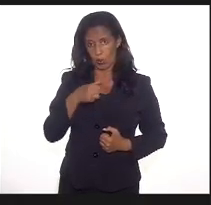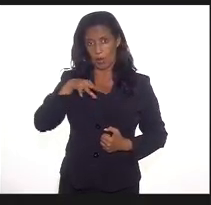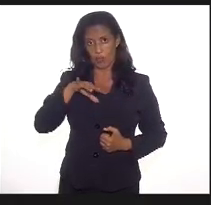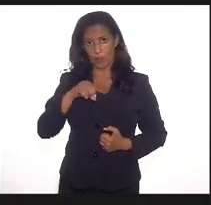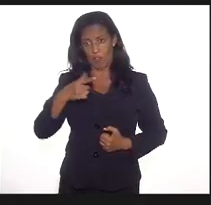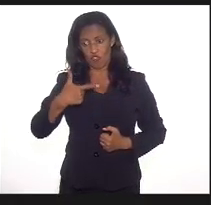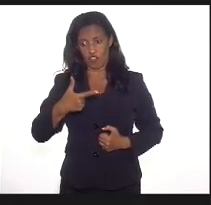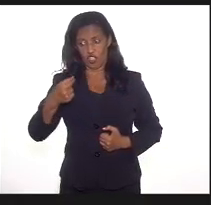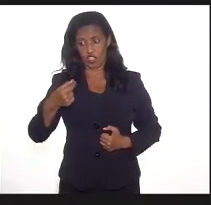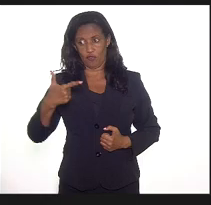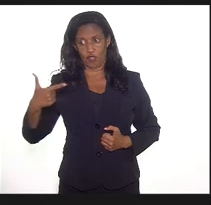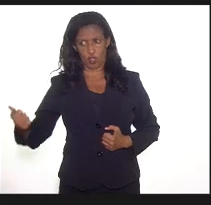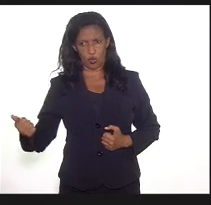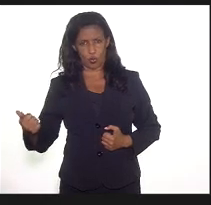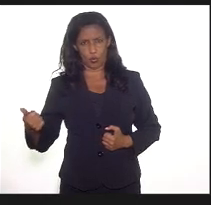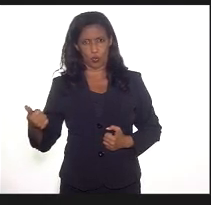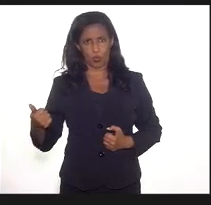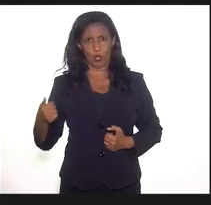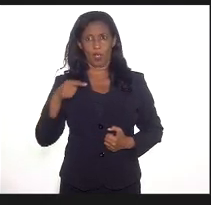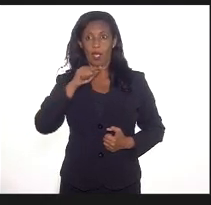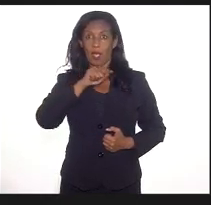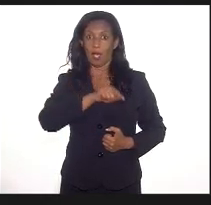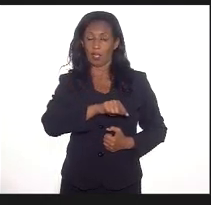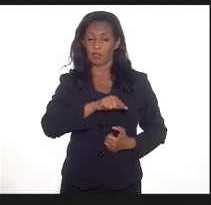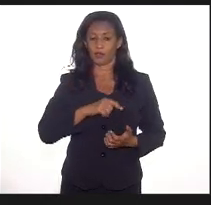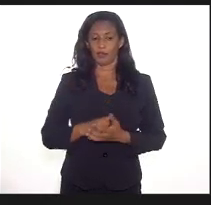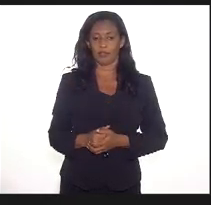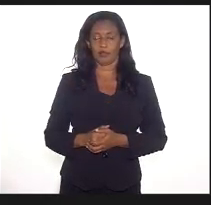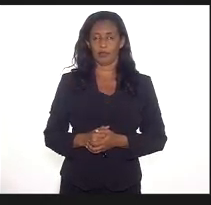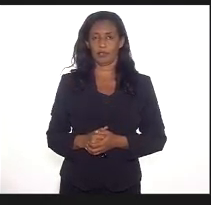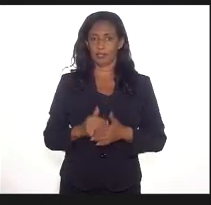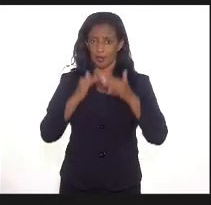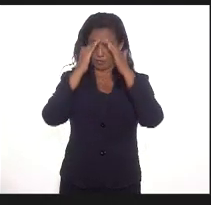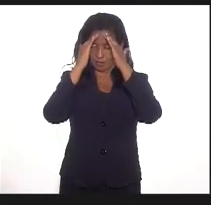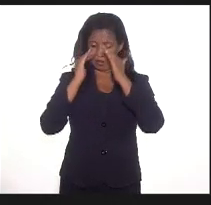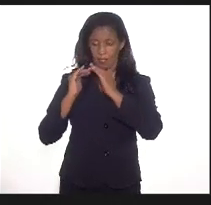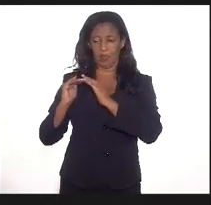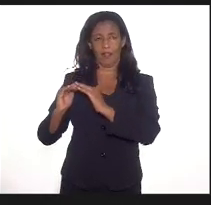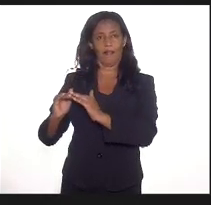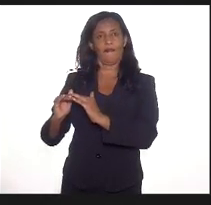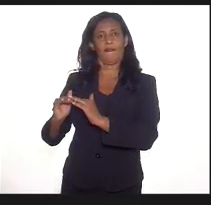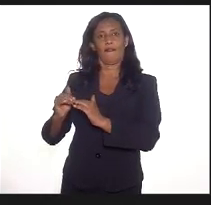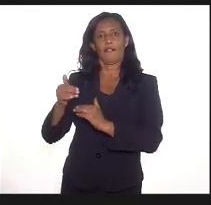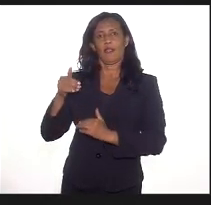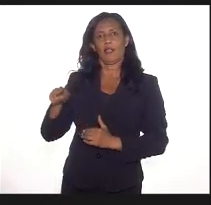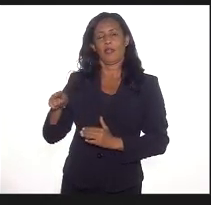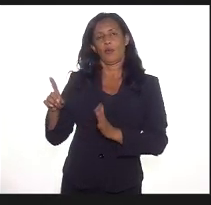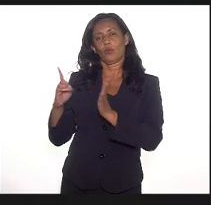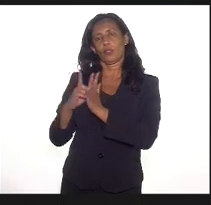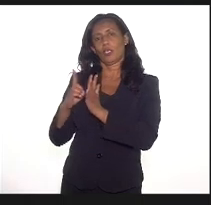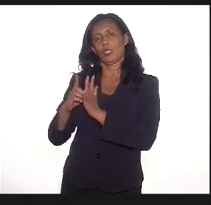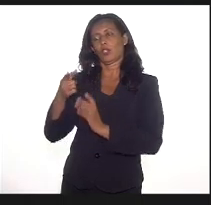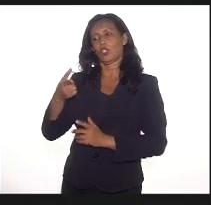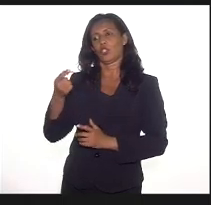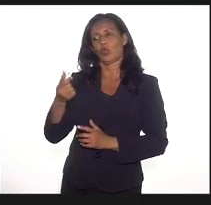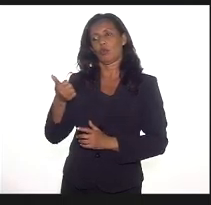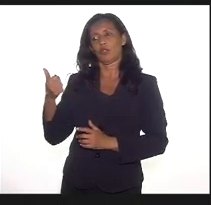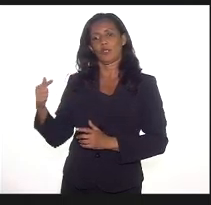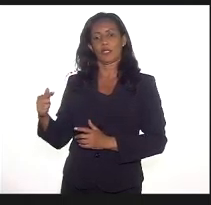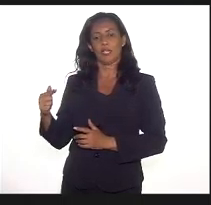nós estamos sob a égide do decreto 9.109 de 2017, que foi o decreto que